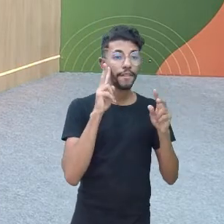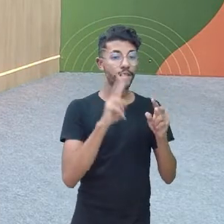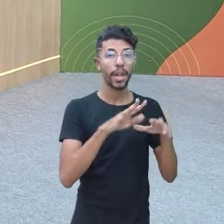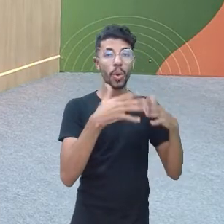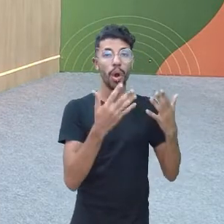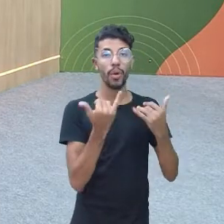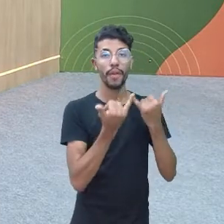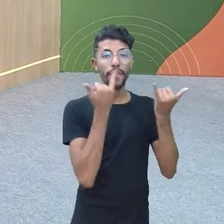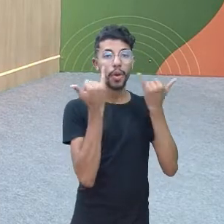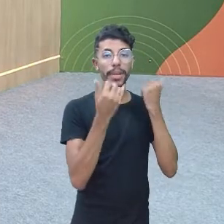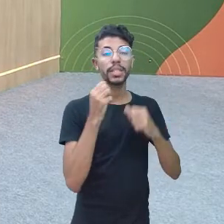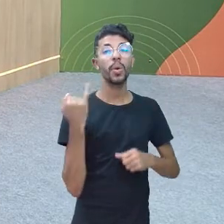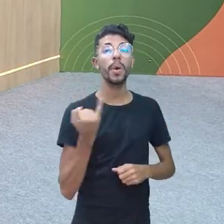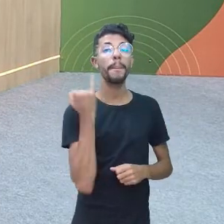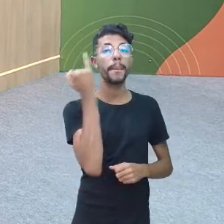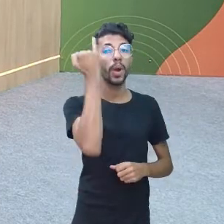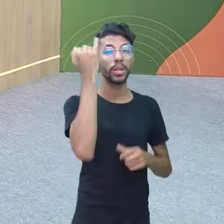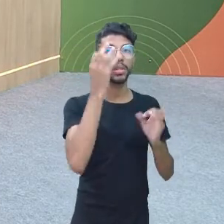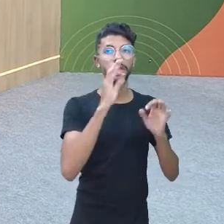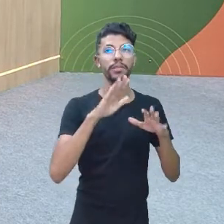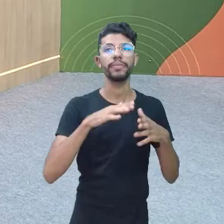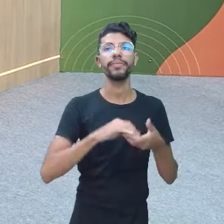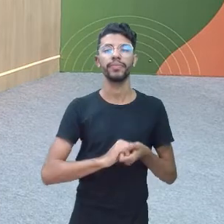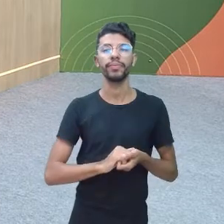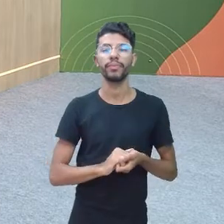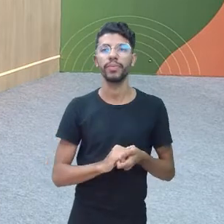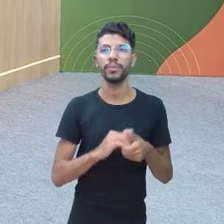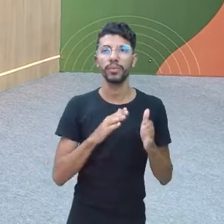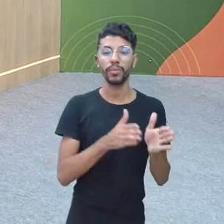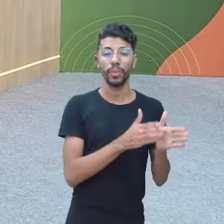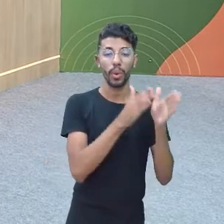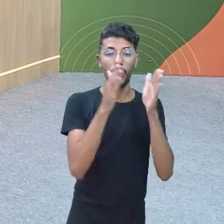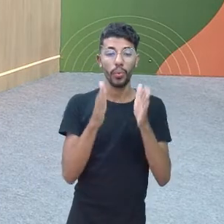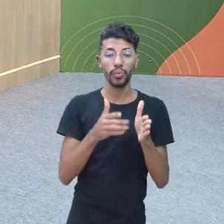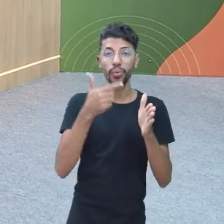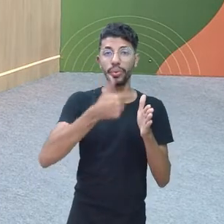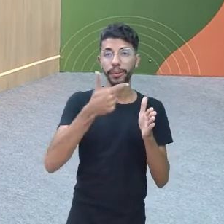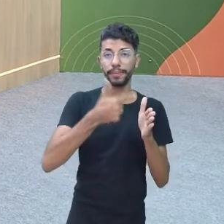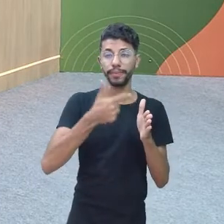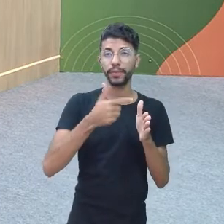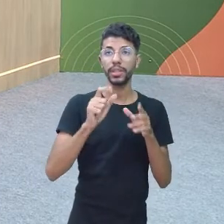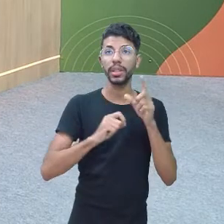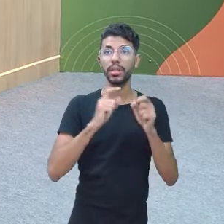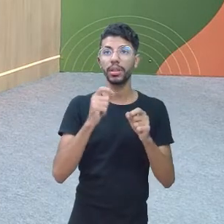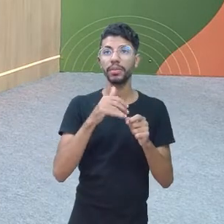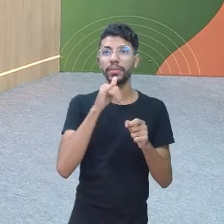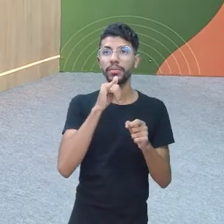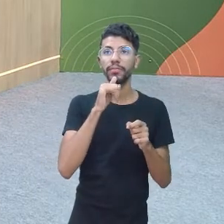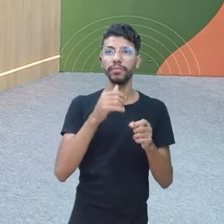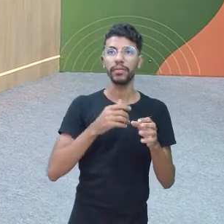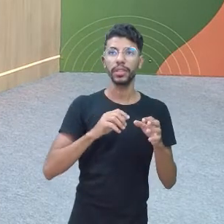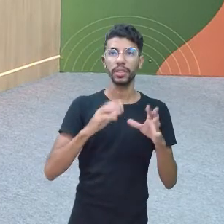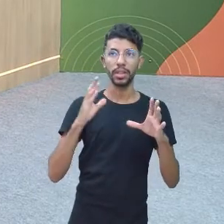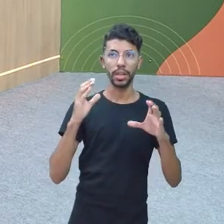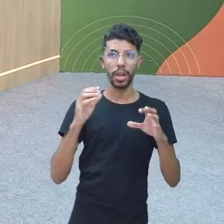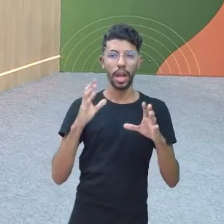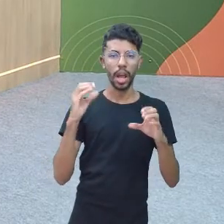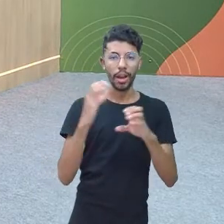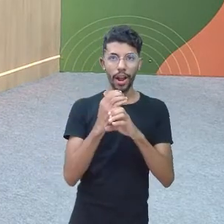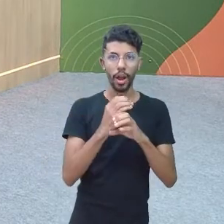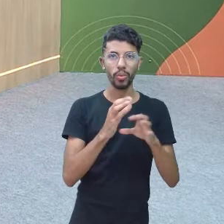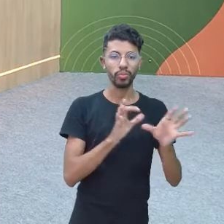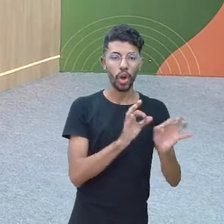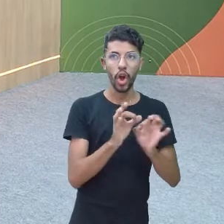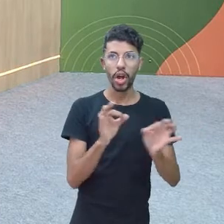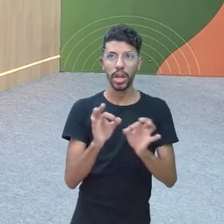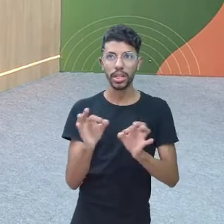as operações que eu vou realizar depois. E daí que é a segunda etapa, a nossa atitude é colocar as operações em ordem. Se a